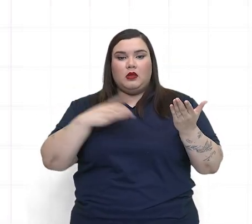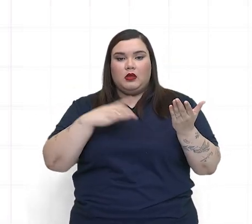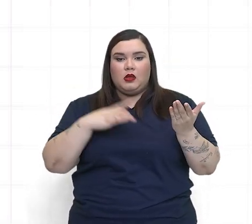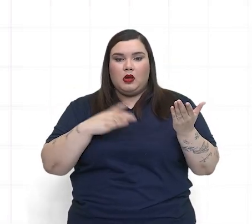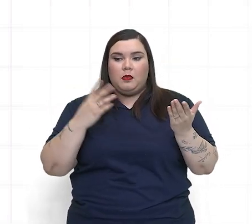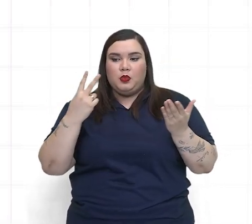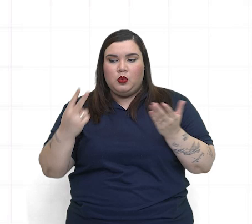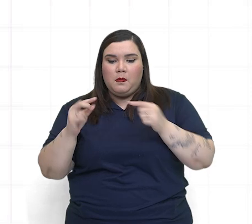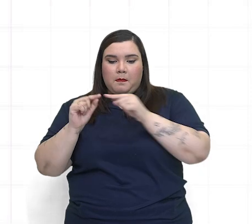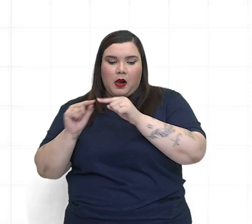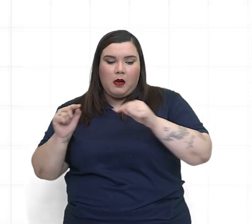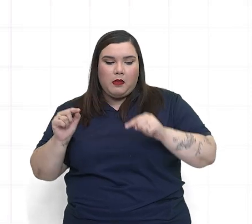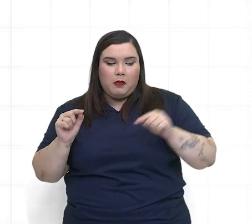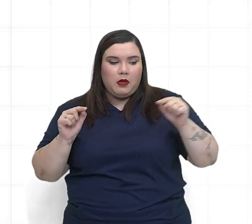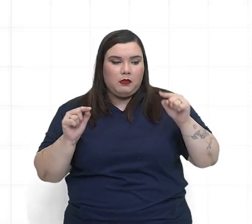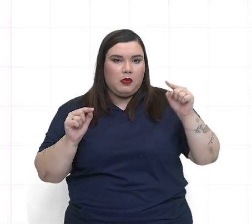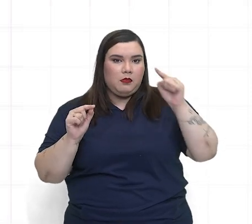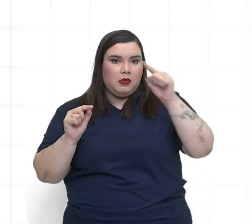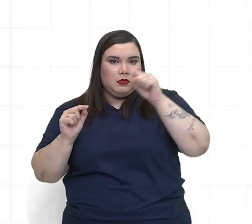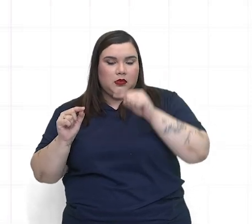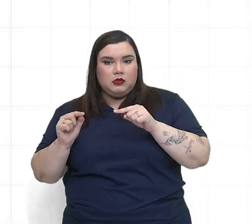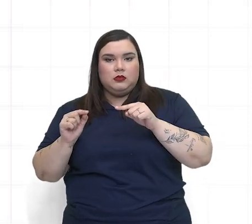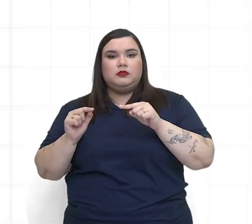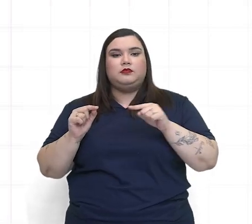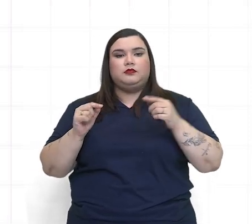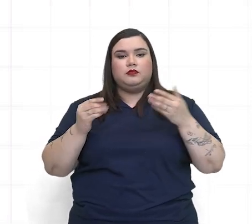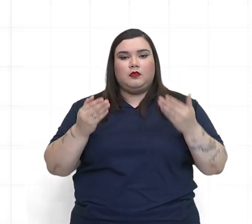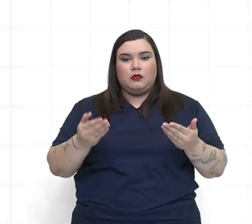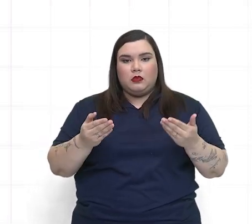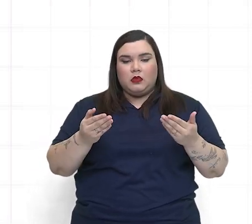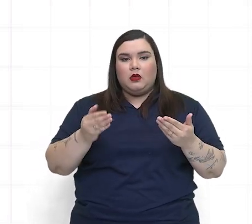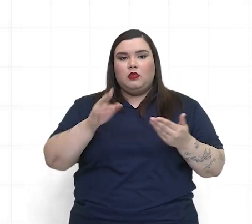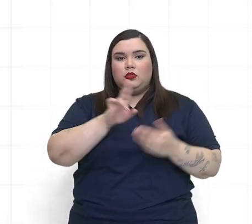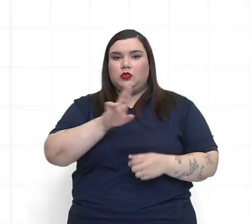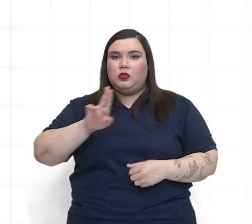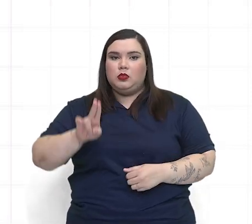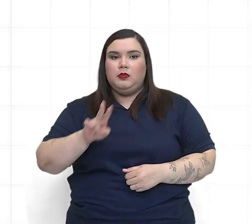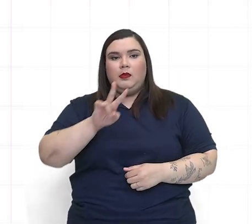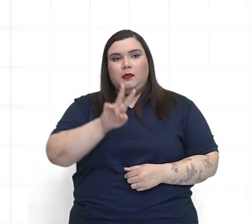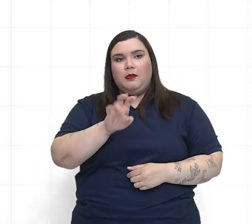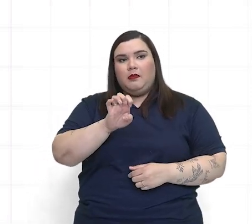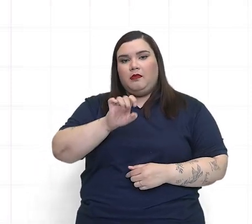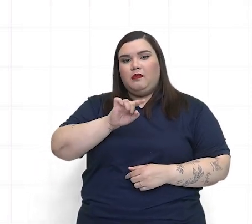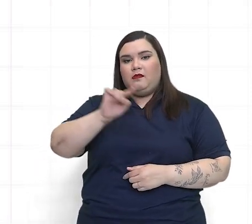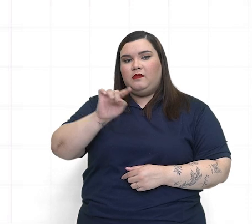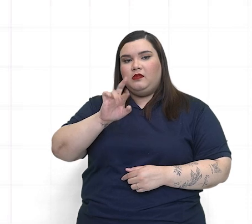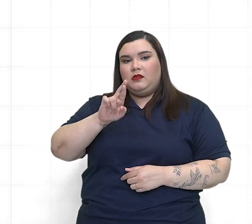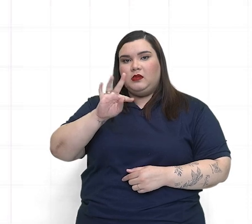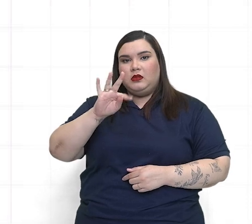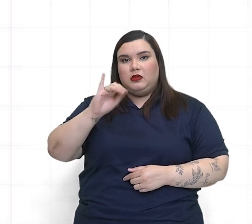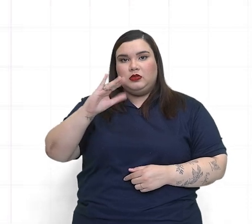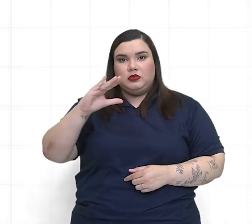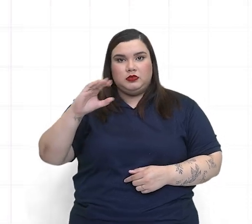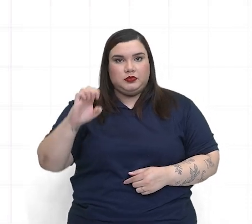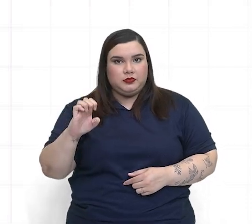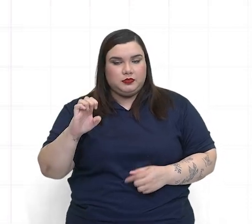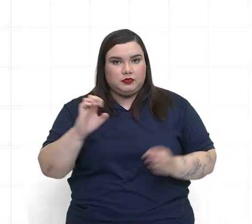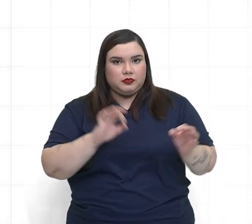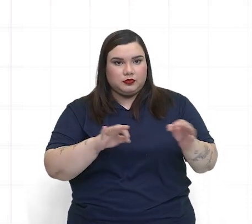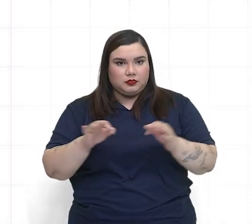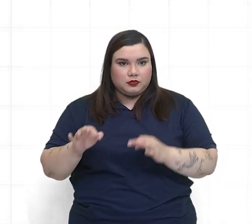segmentos consecutivos aqui, o ponto de interseção entre eles é chamado de